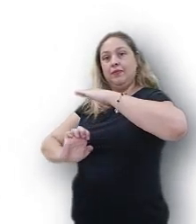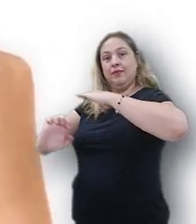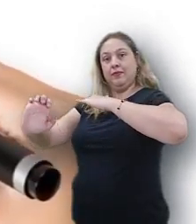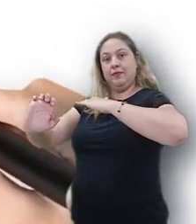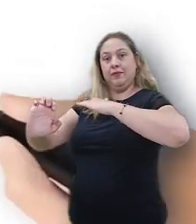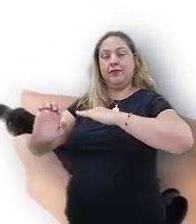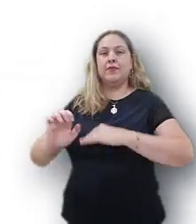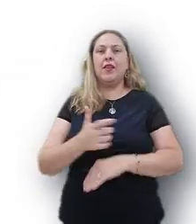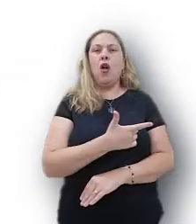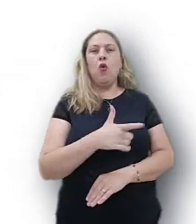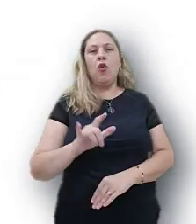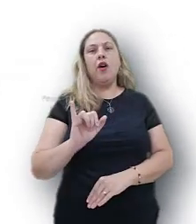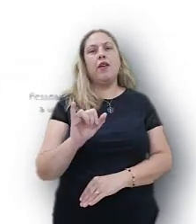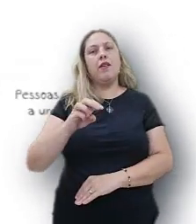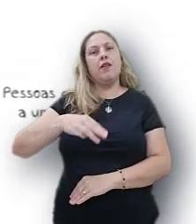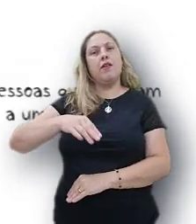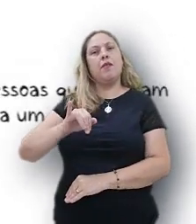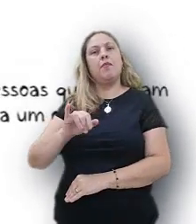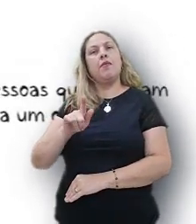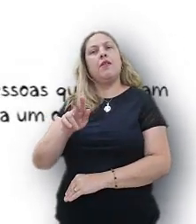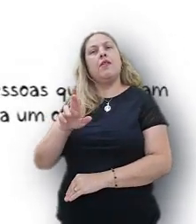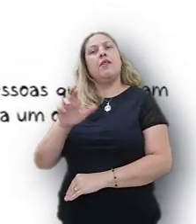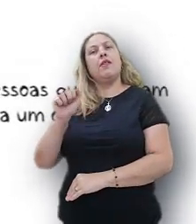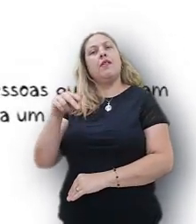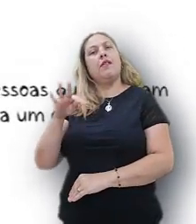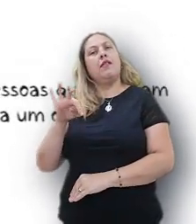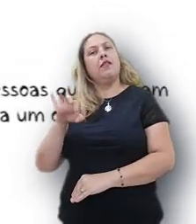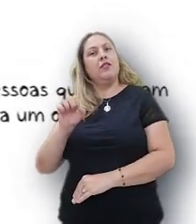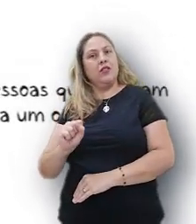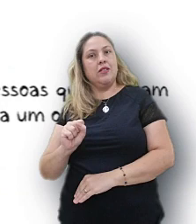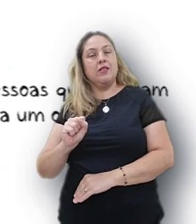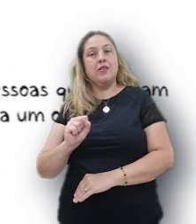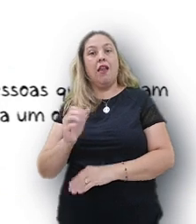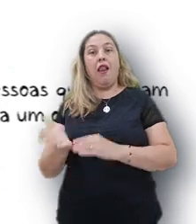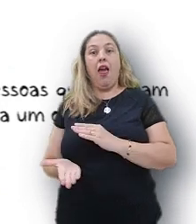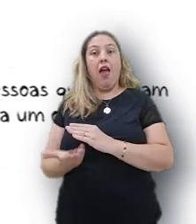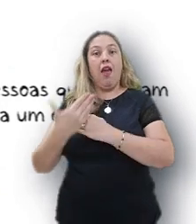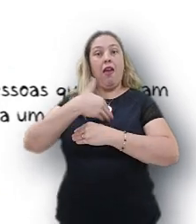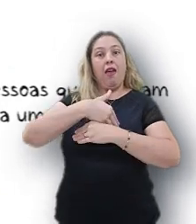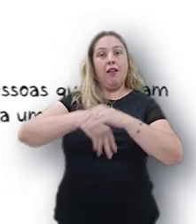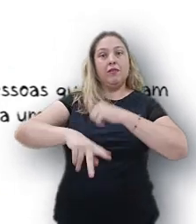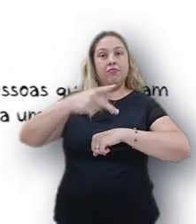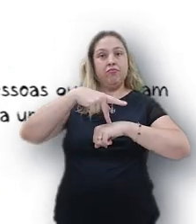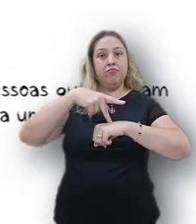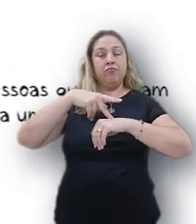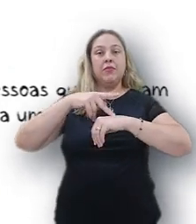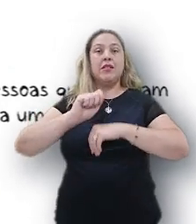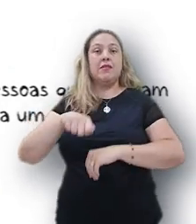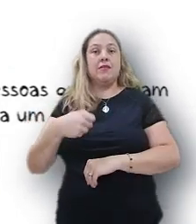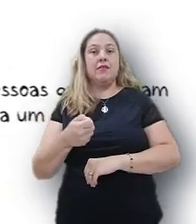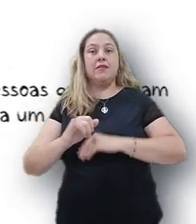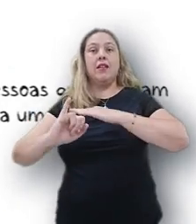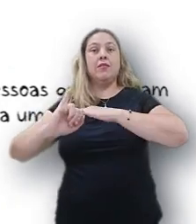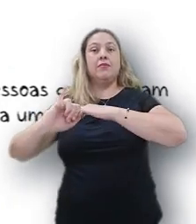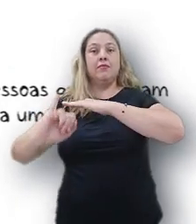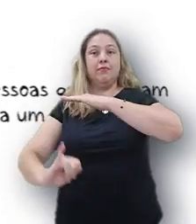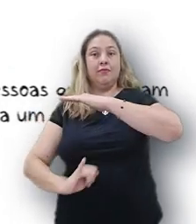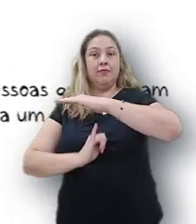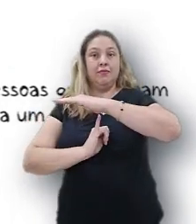são aquelas pessoas que chegam a um país vindos de sua nação de origem.